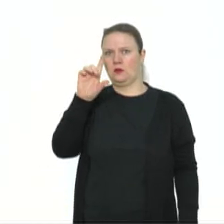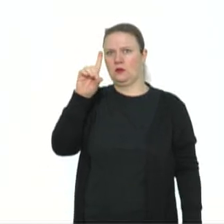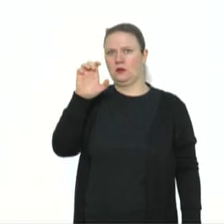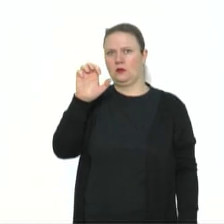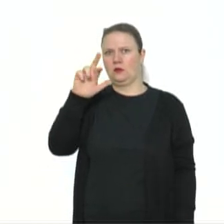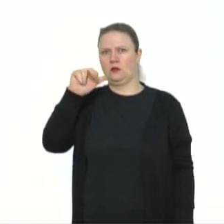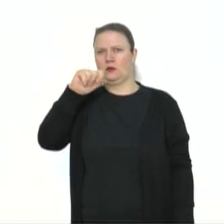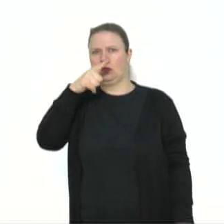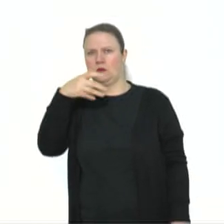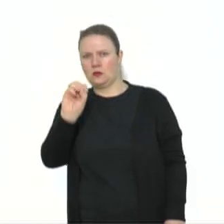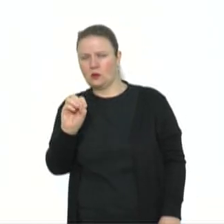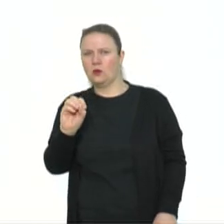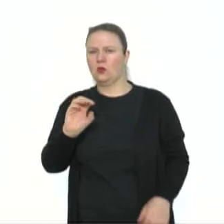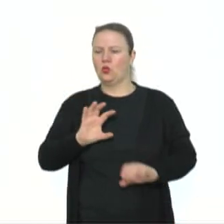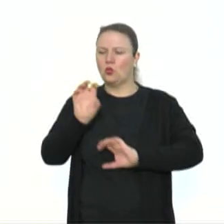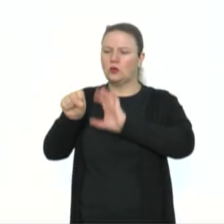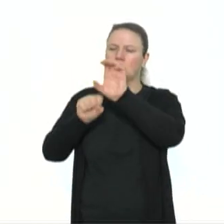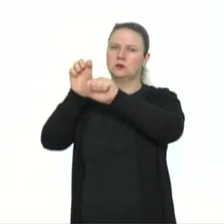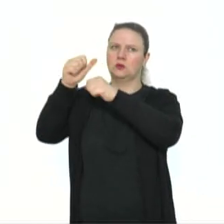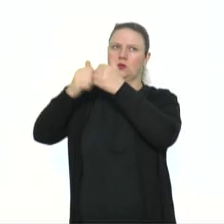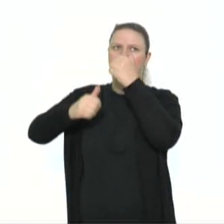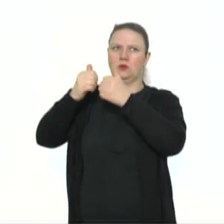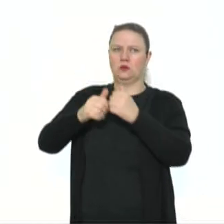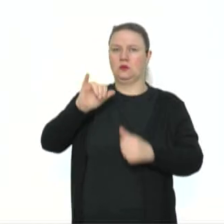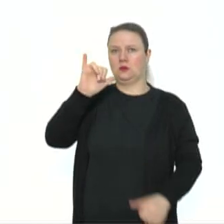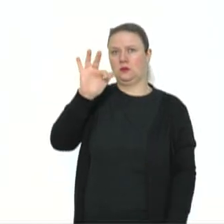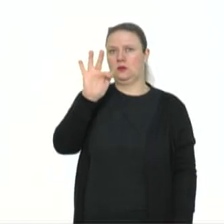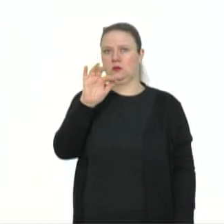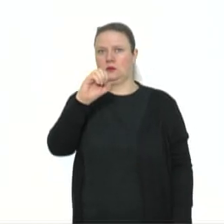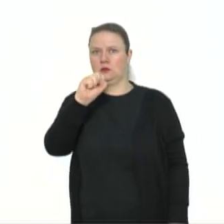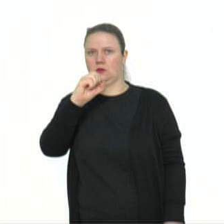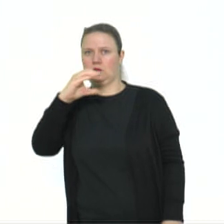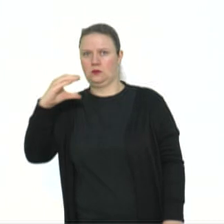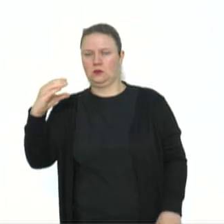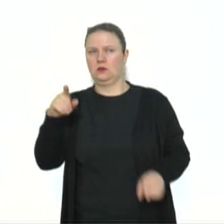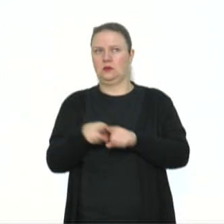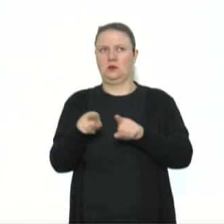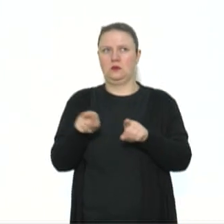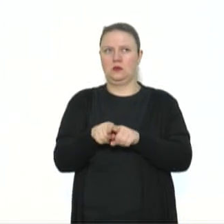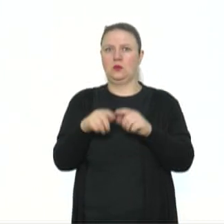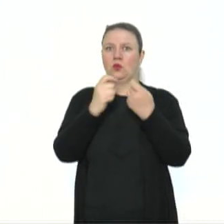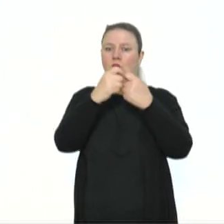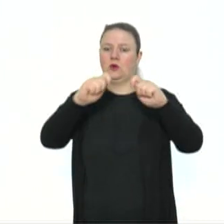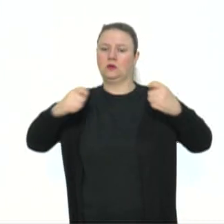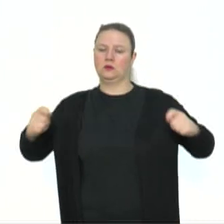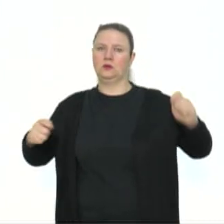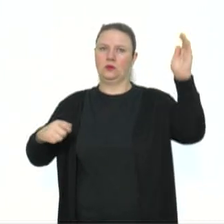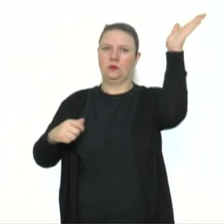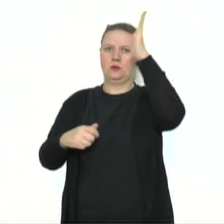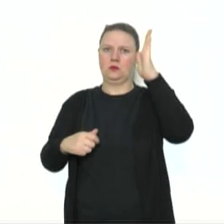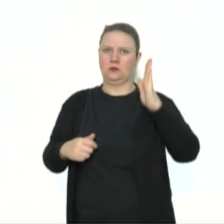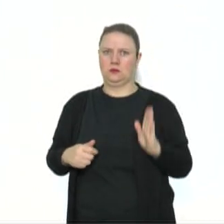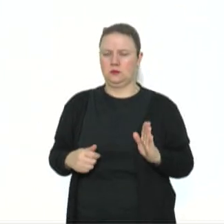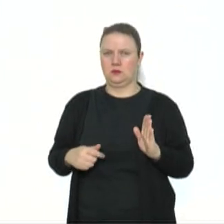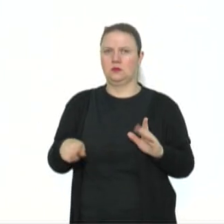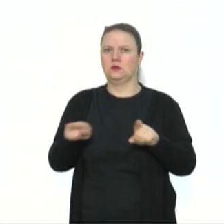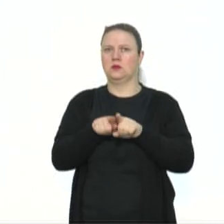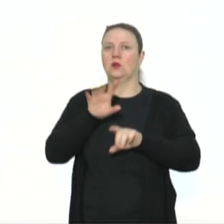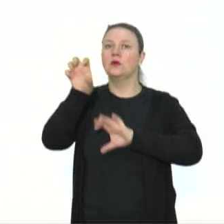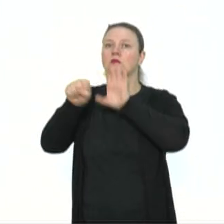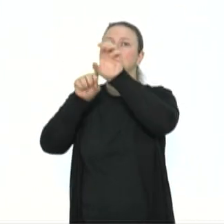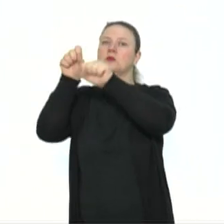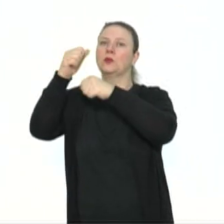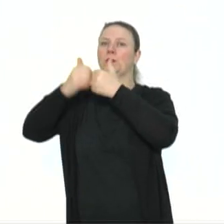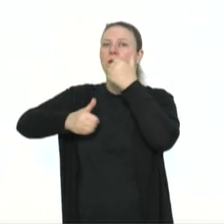de Escalada Esportiva, que é a IFSC, temos a Associação Brasileira de Escalada Esportiva, né, e temos a